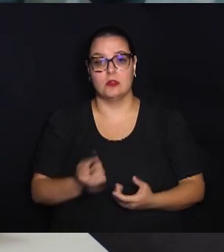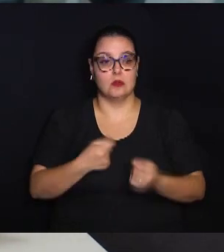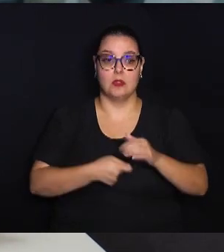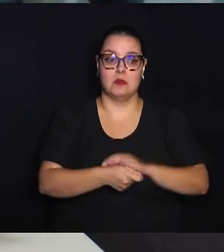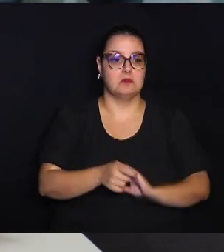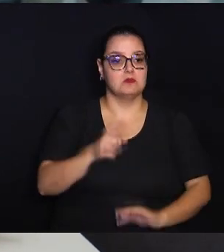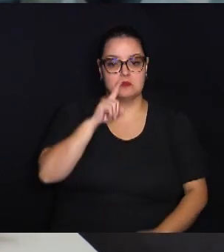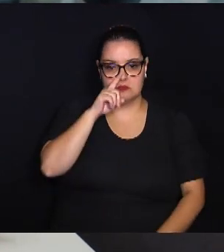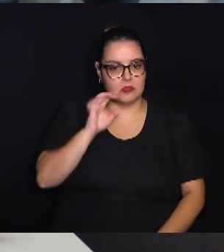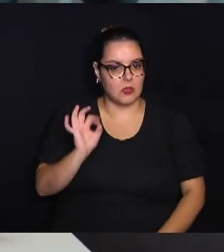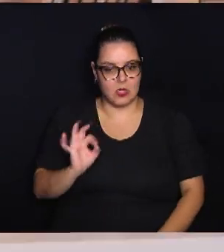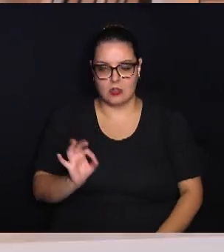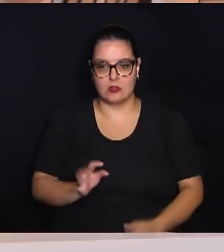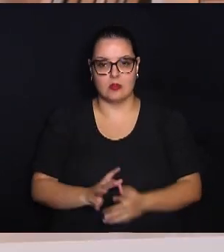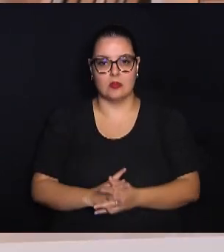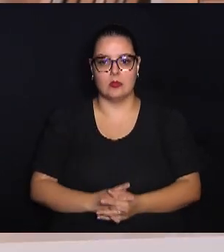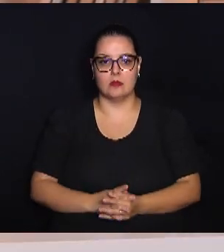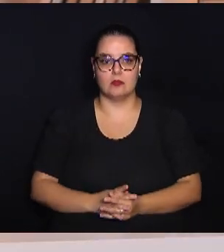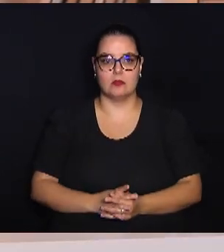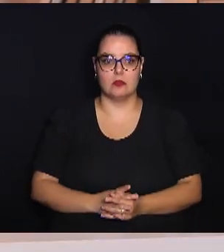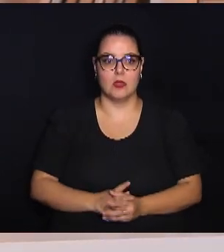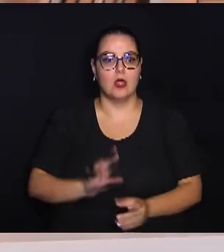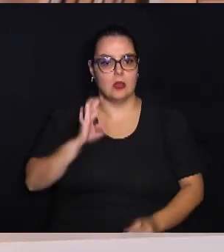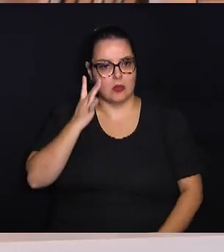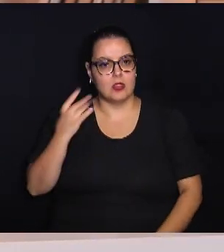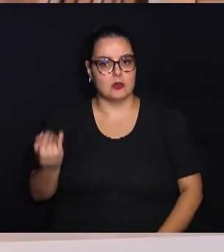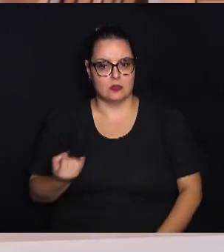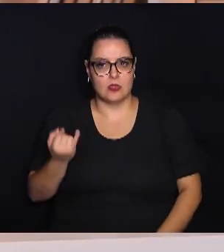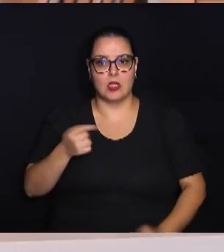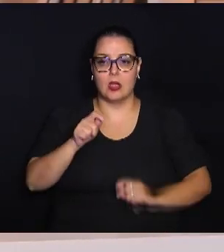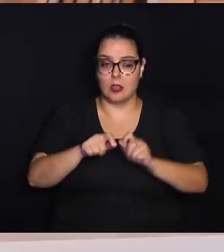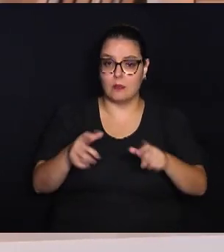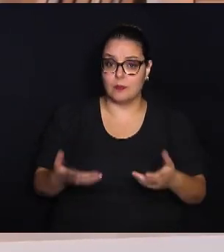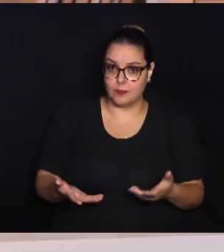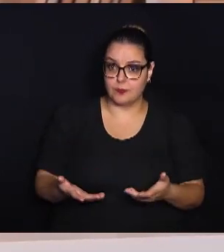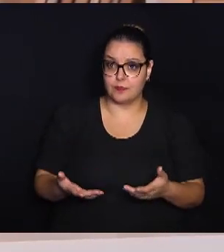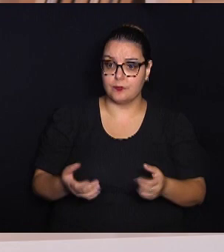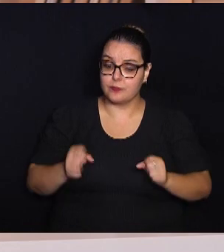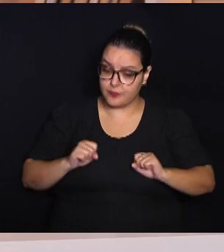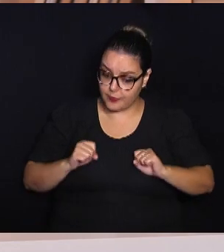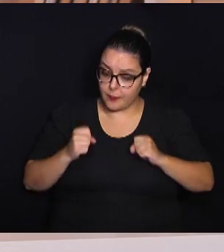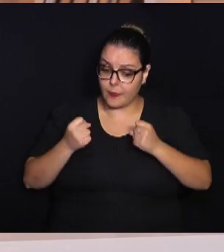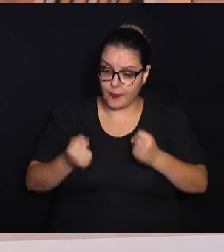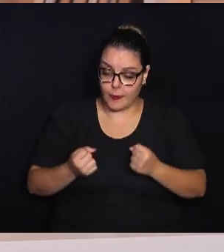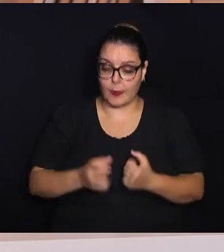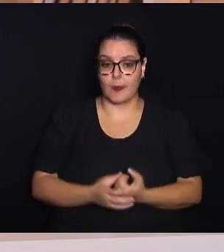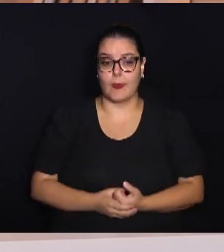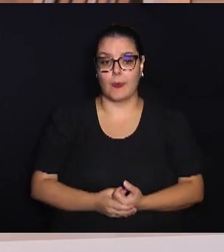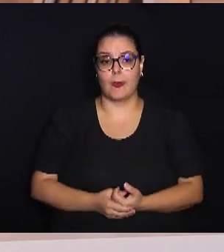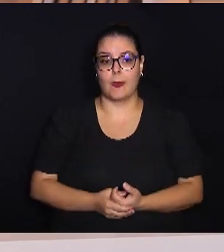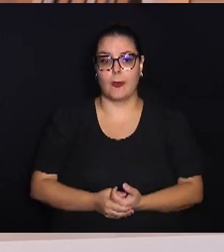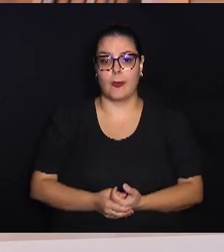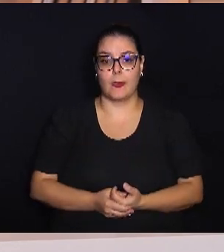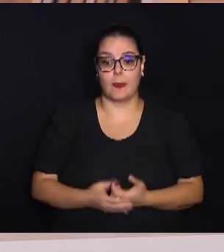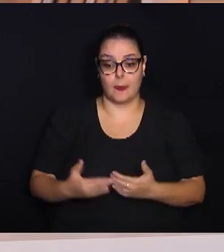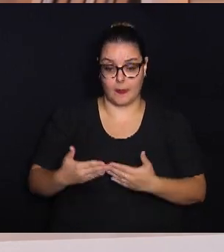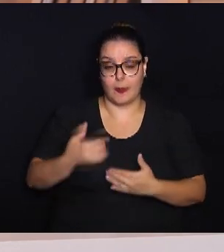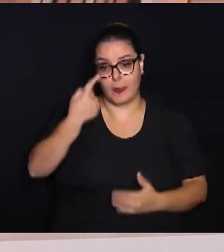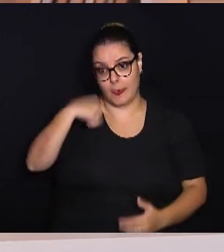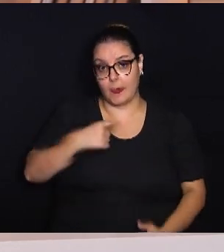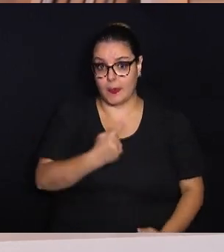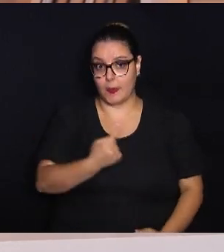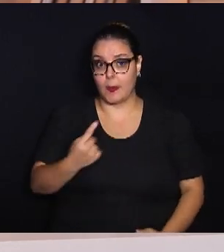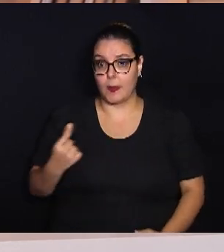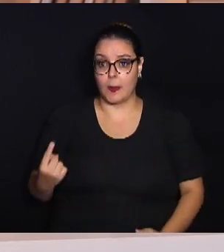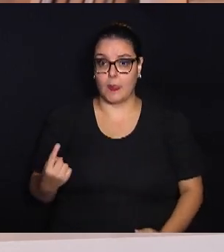nenhum investimento de risco. Acho que valeria a pena as pessoas se debruçarem e a partir